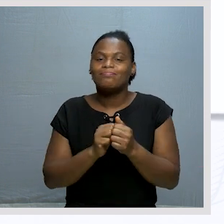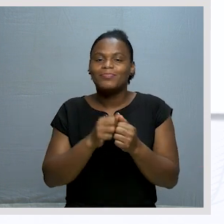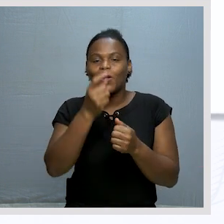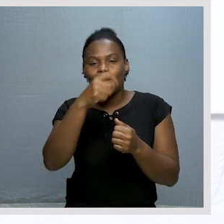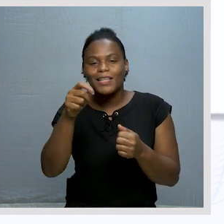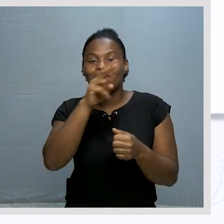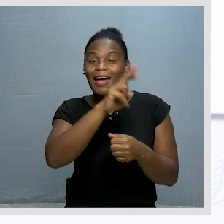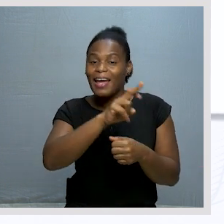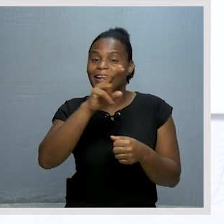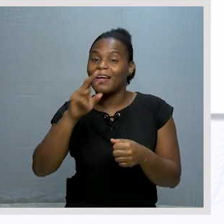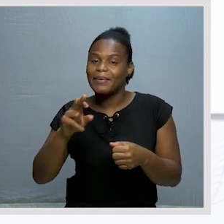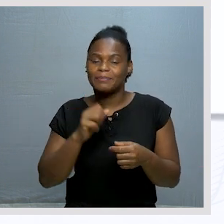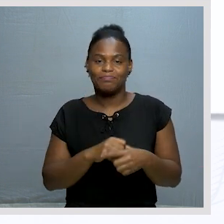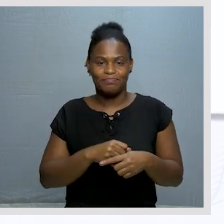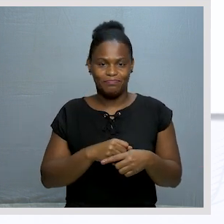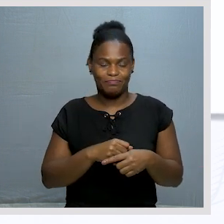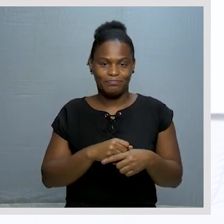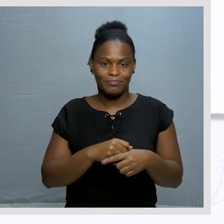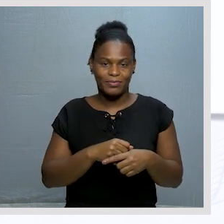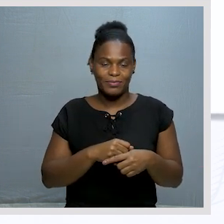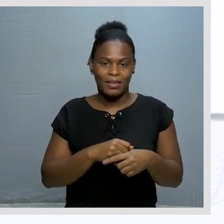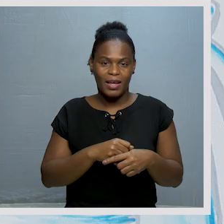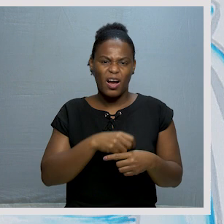2 R's. Zero.